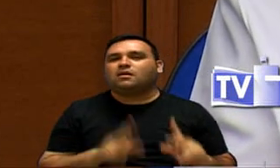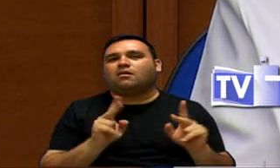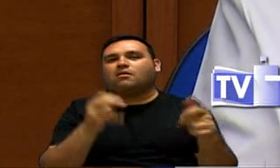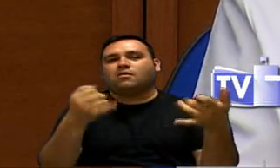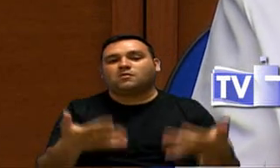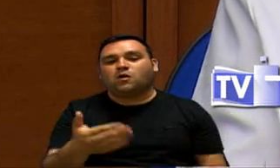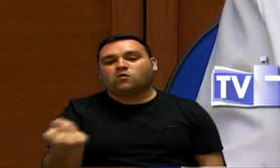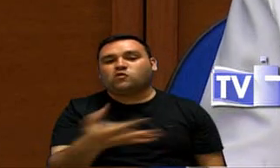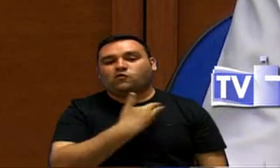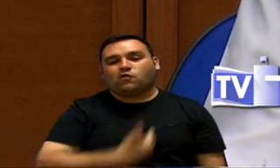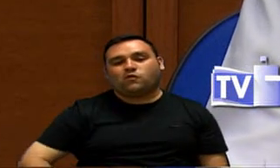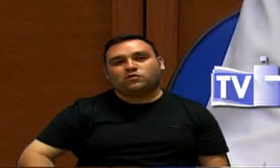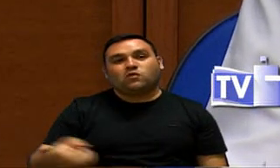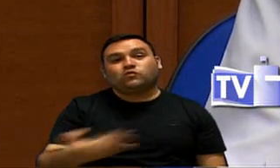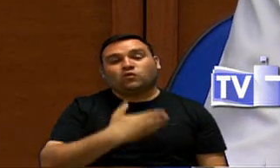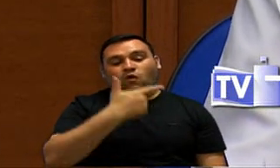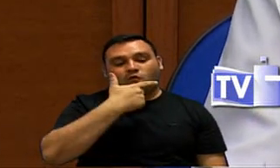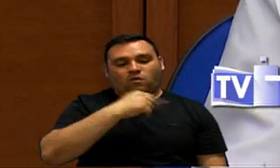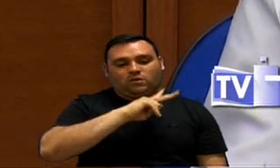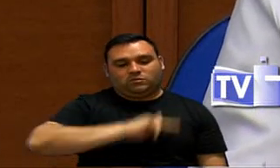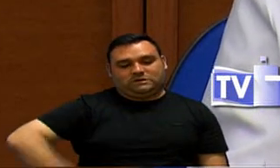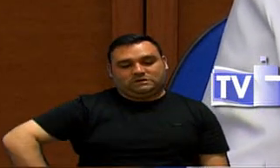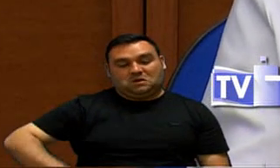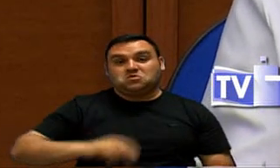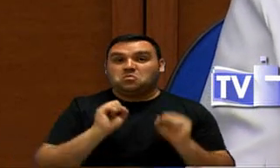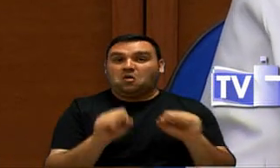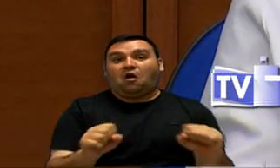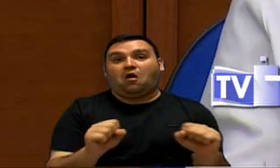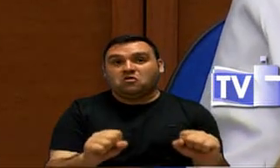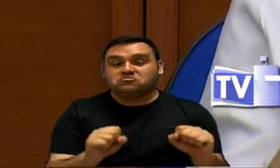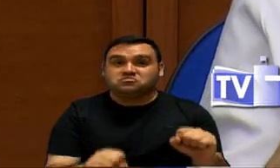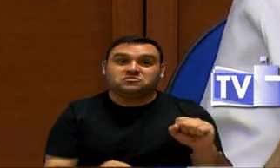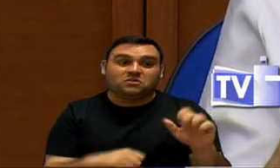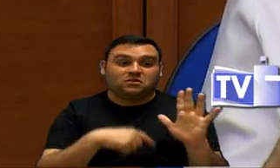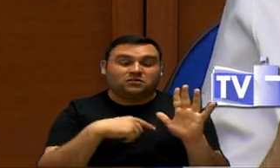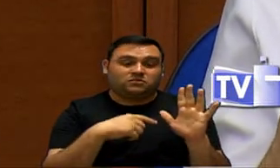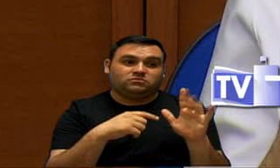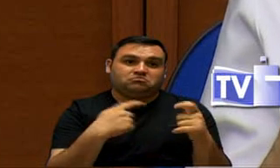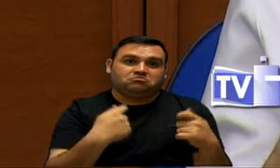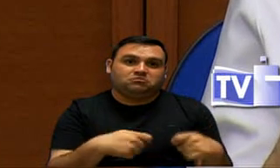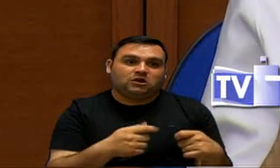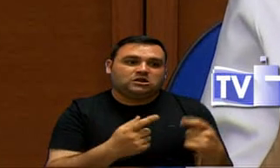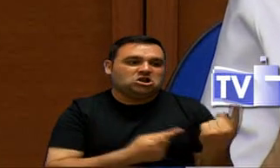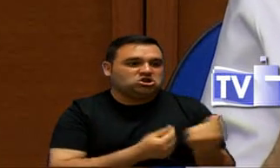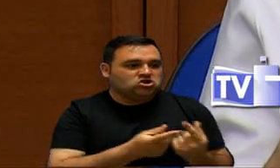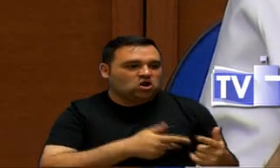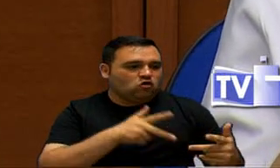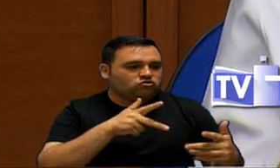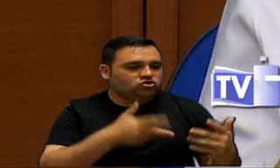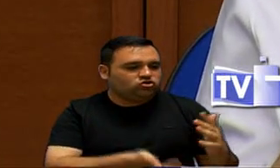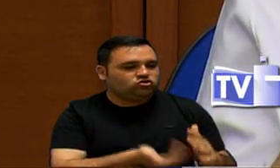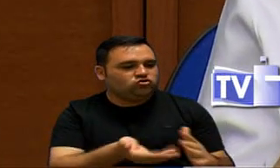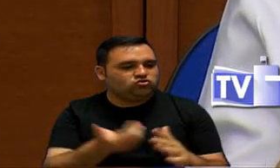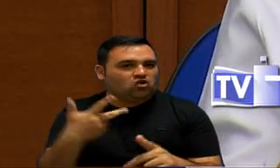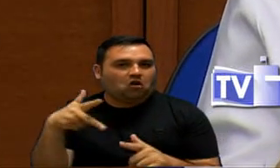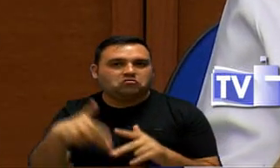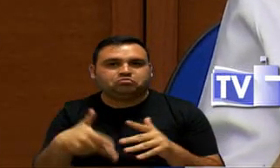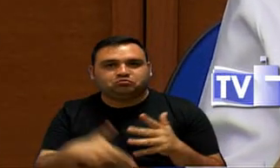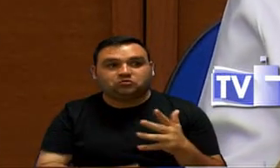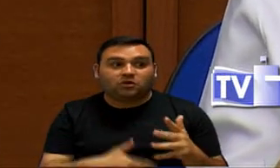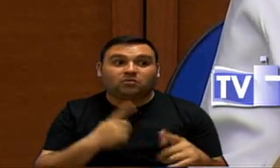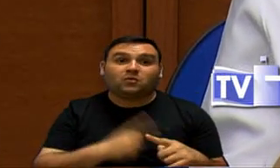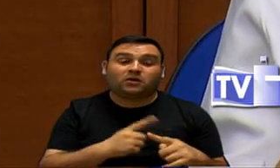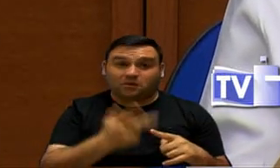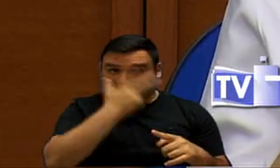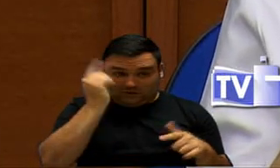o novo governador, o novo presidente da República, pode ser que a gente tenha, sim, corte de recursos, que vai significar